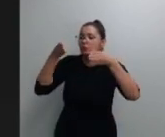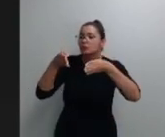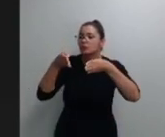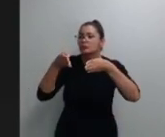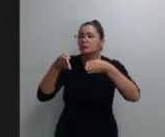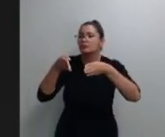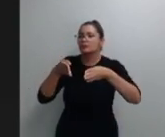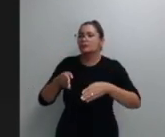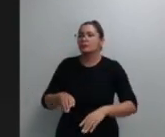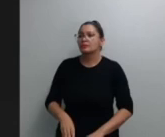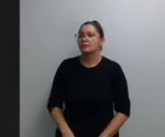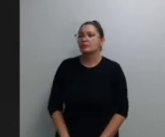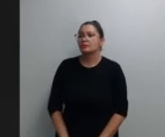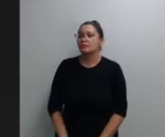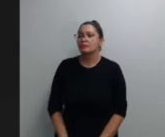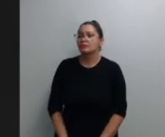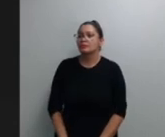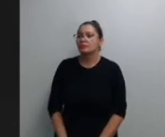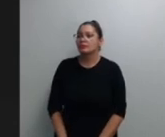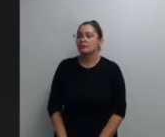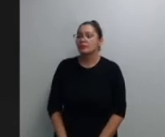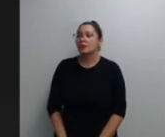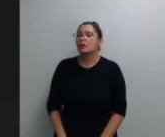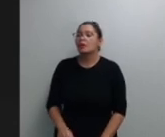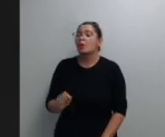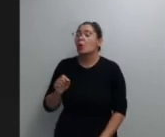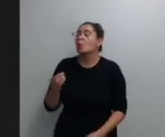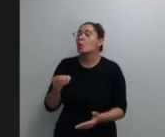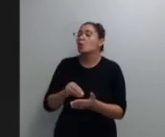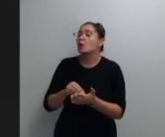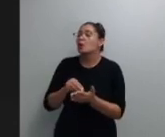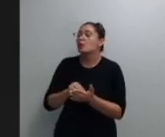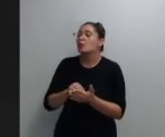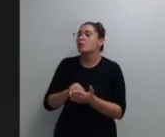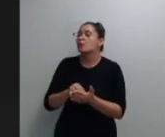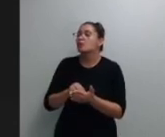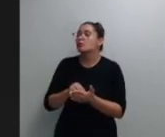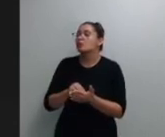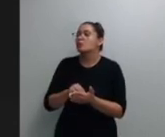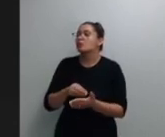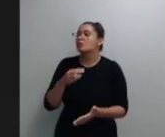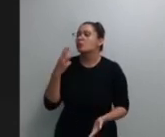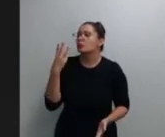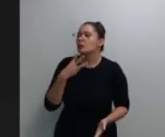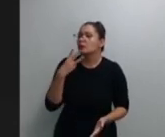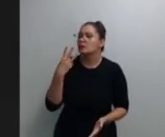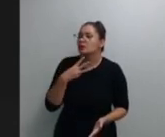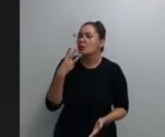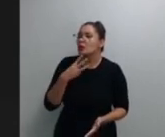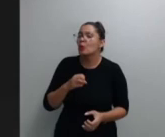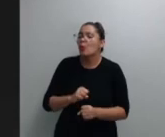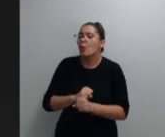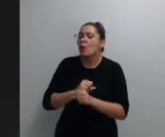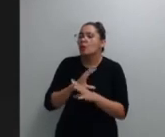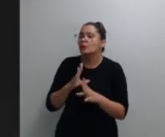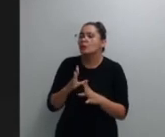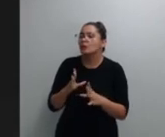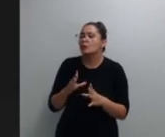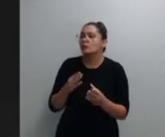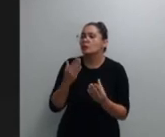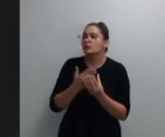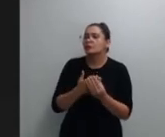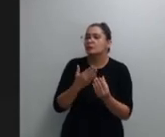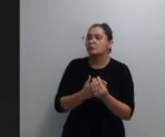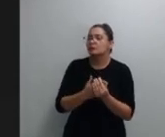no sistema e aí eu coloquei o seguinte são os terceiros embargos de declaração a parte está entrando com os